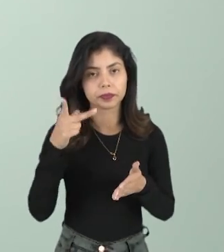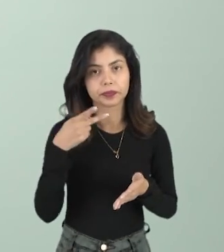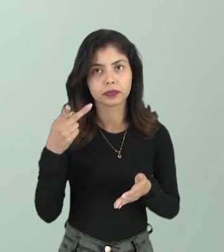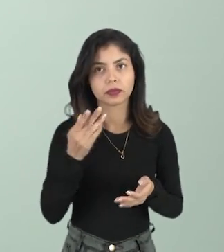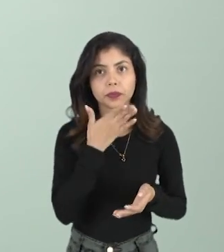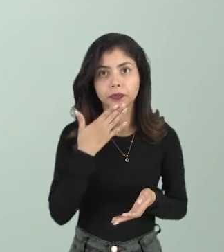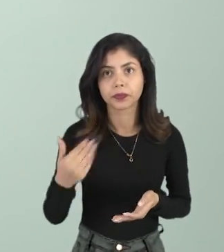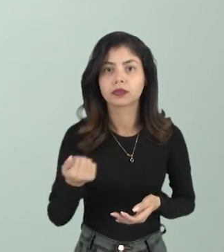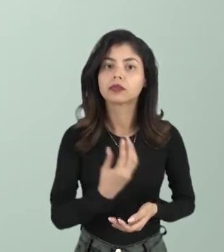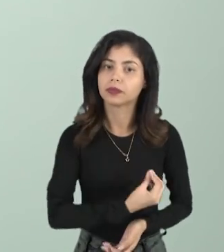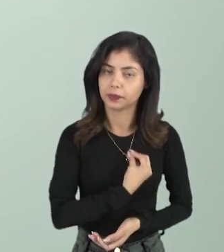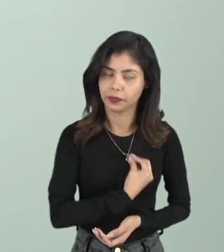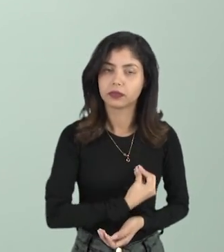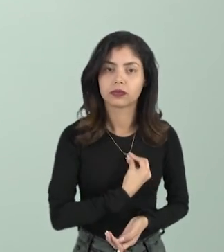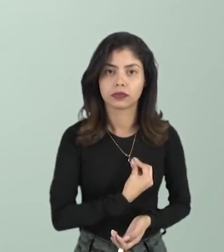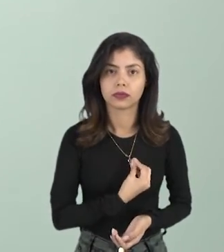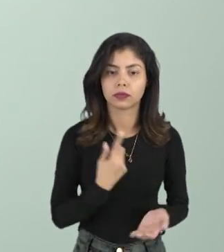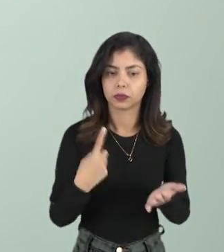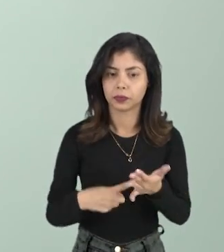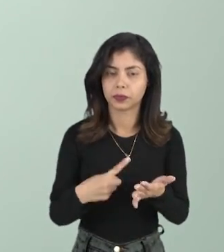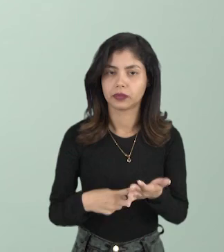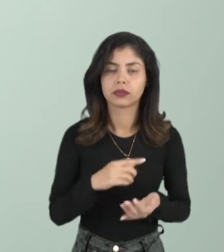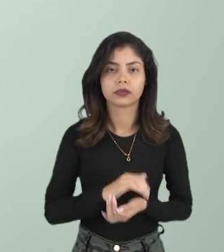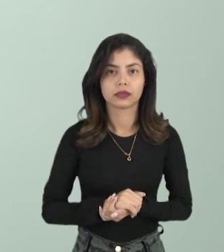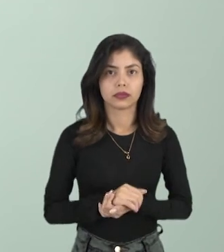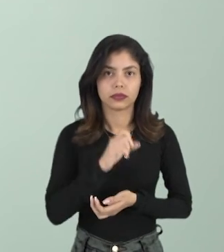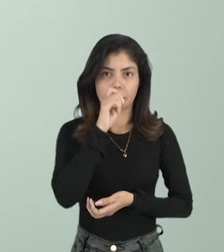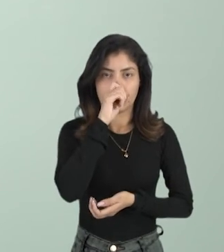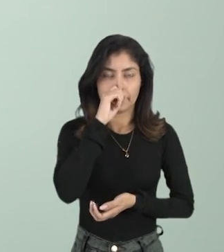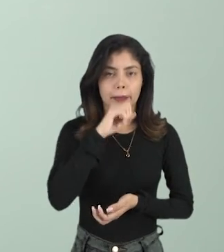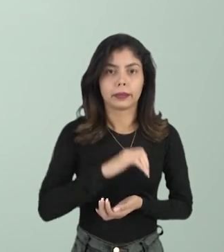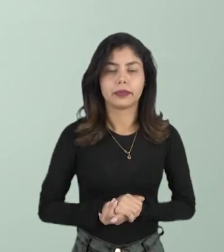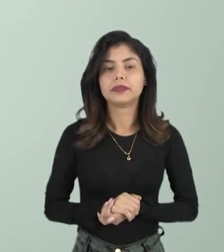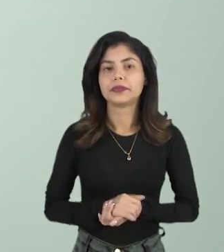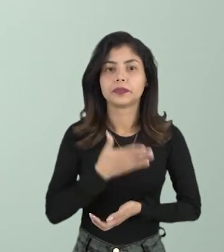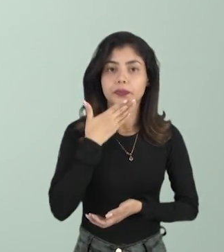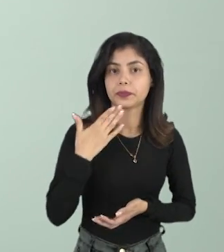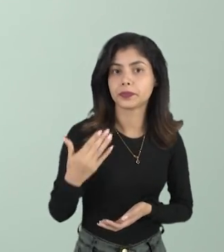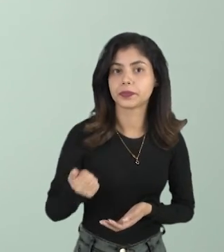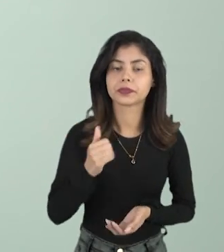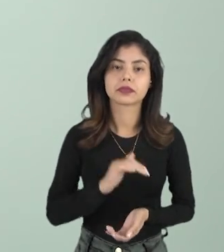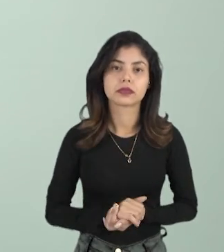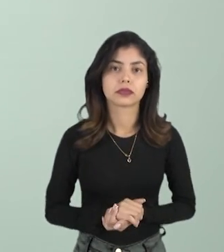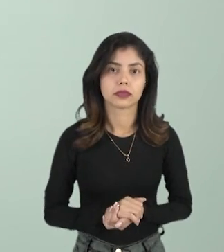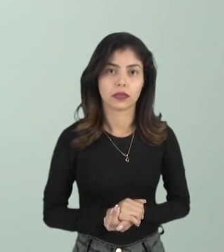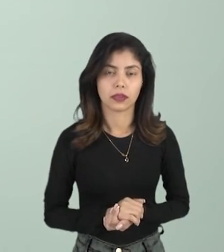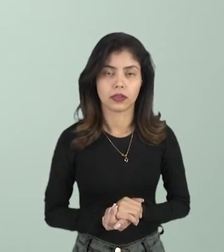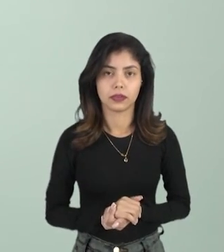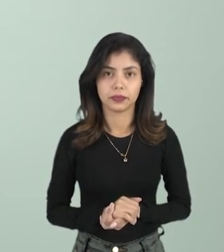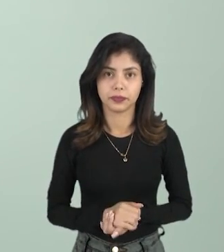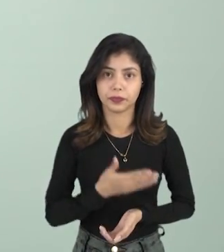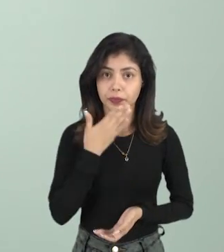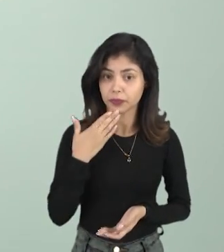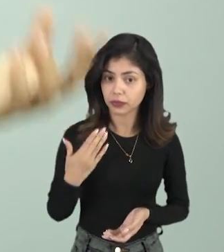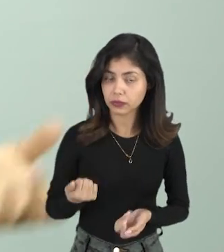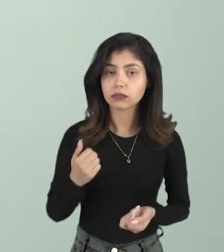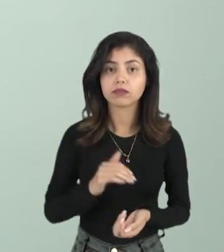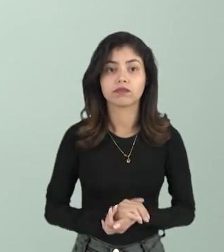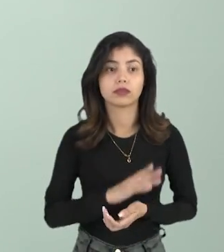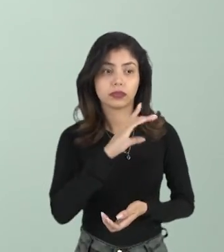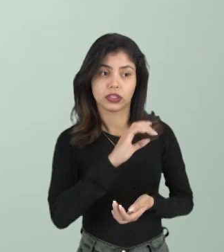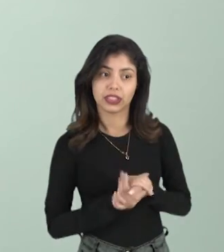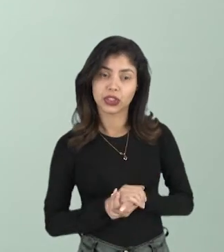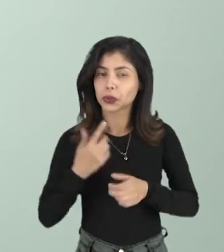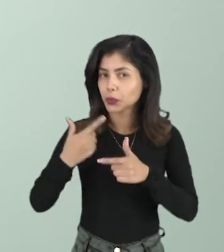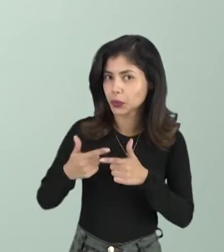de melhoramento de condições, de melhores dias, melhores